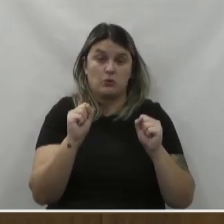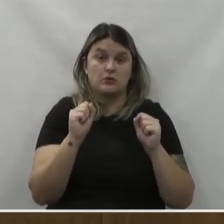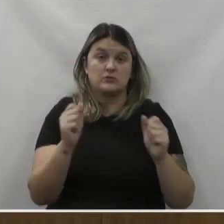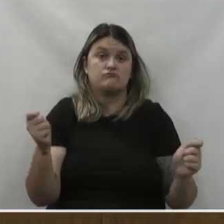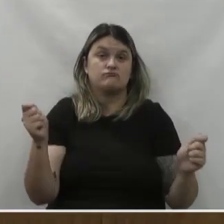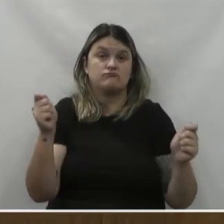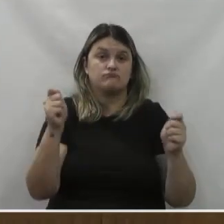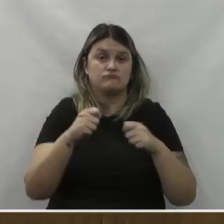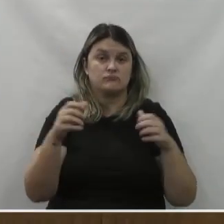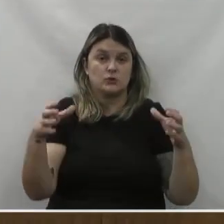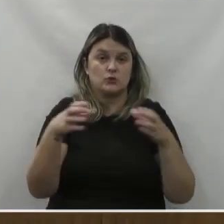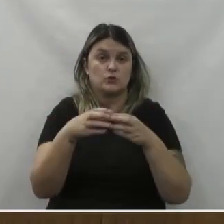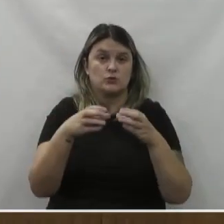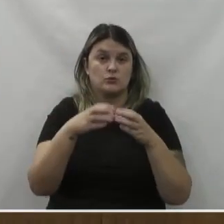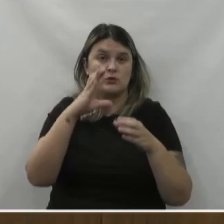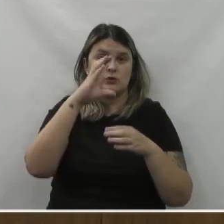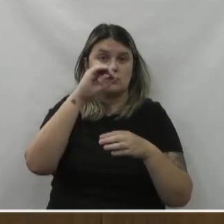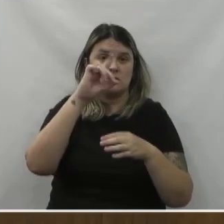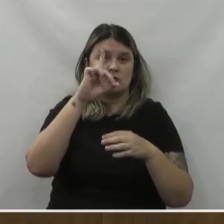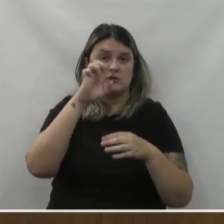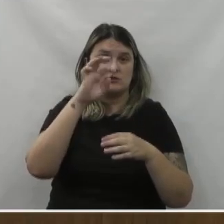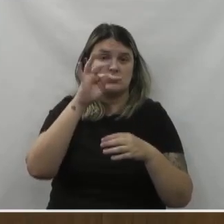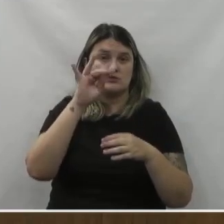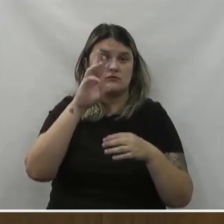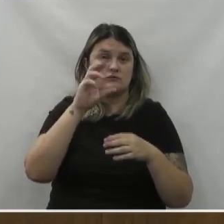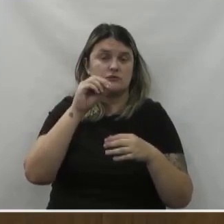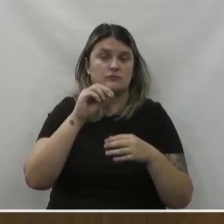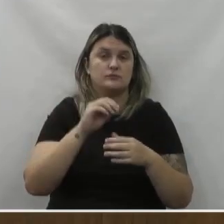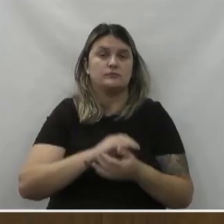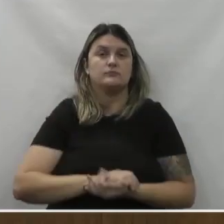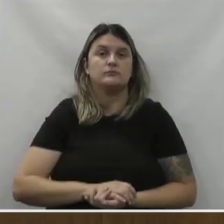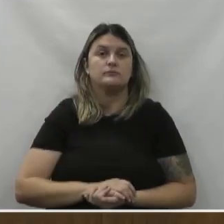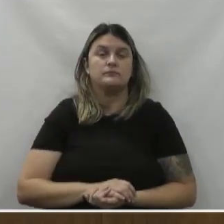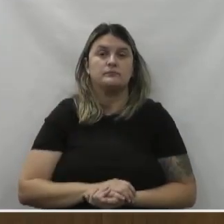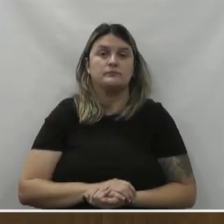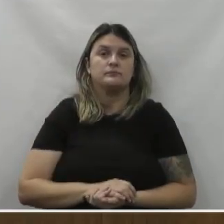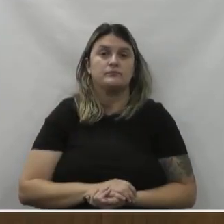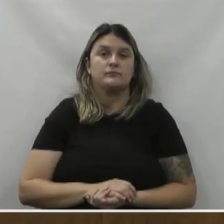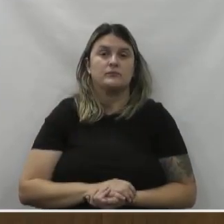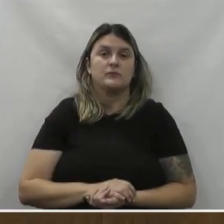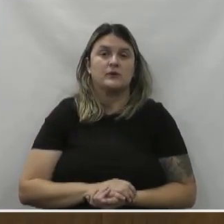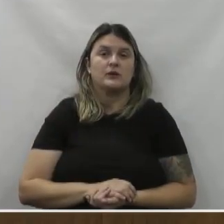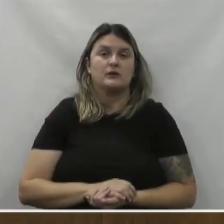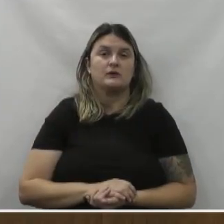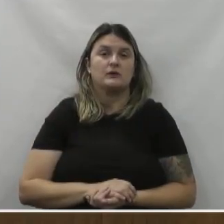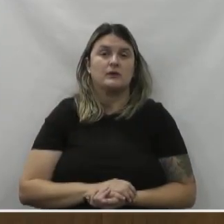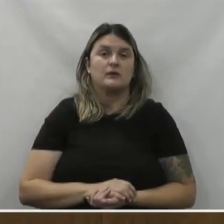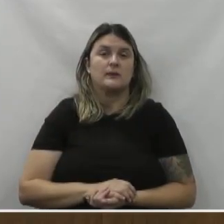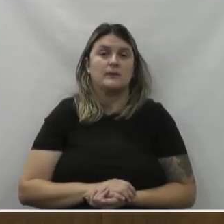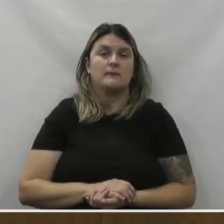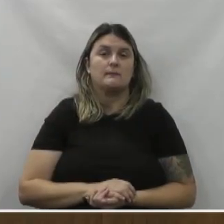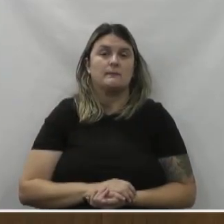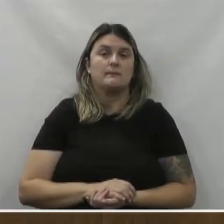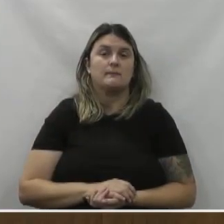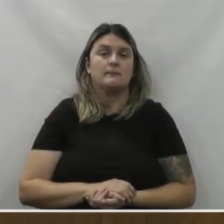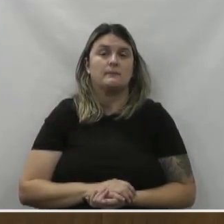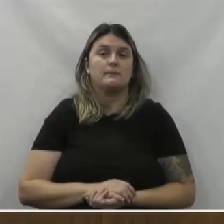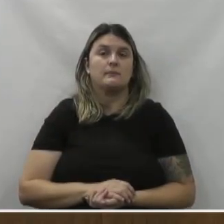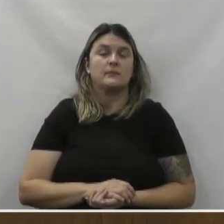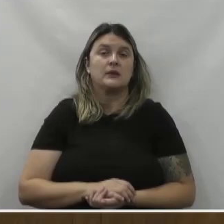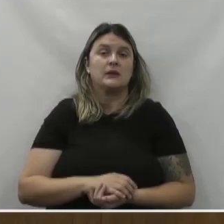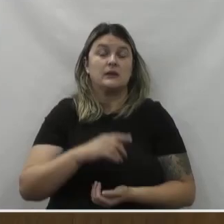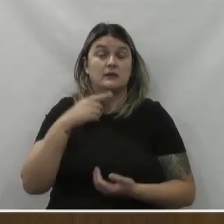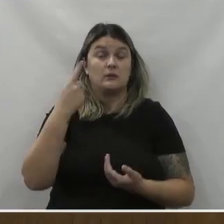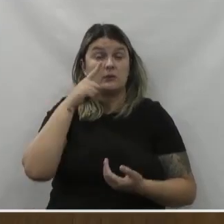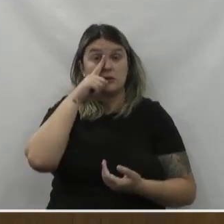entanto, suas estruturas encontram-se atualmente desgastadas, comprometendo a segurança e o aproveitamento adequado pela